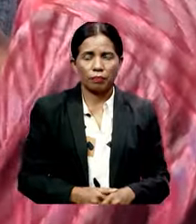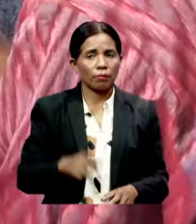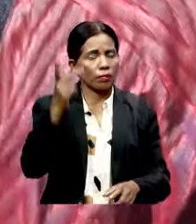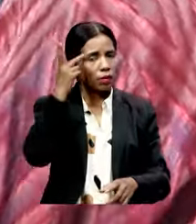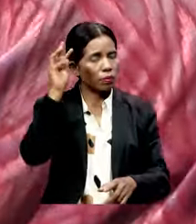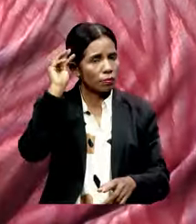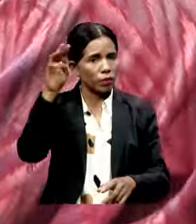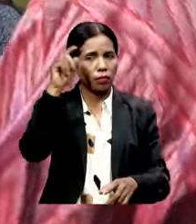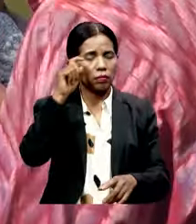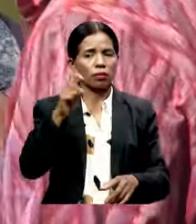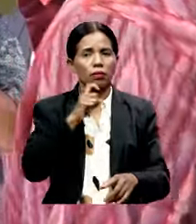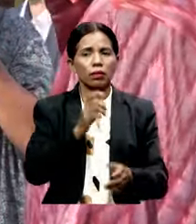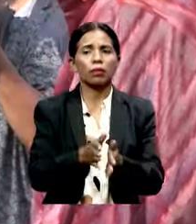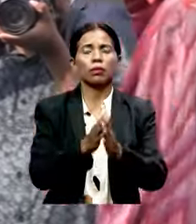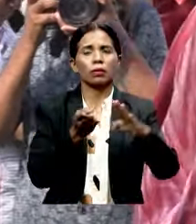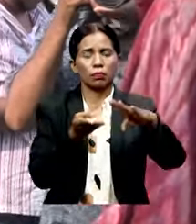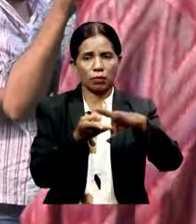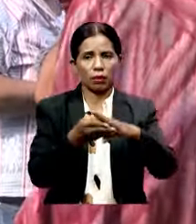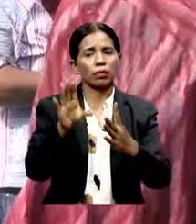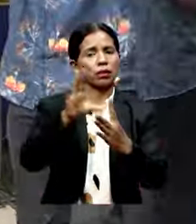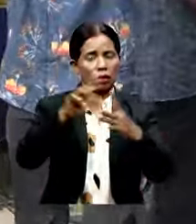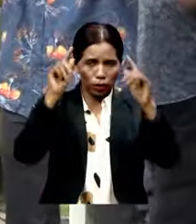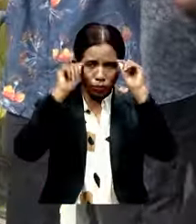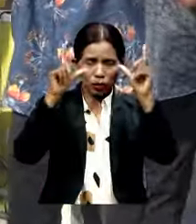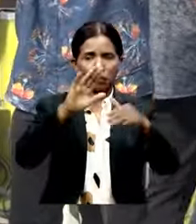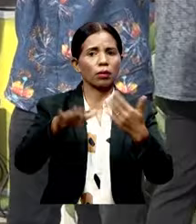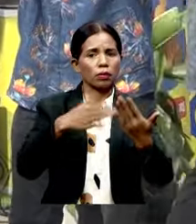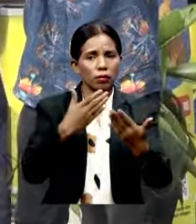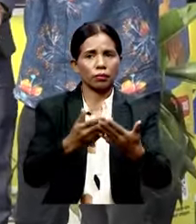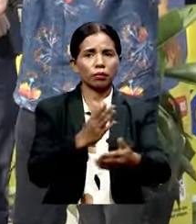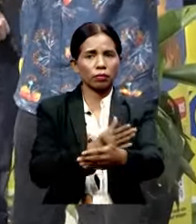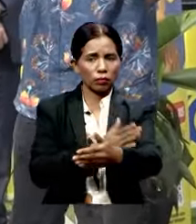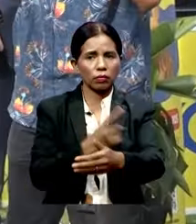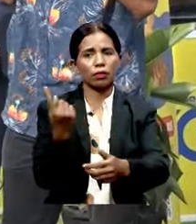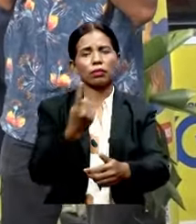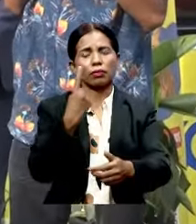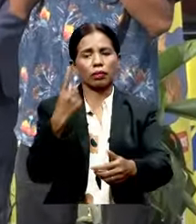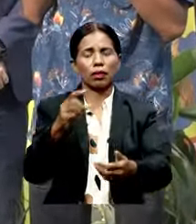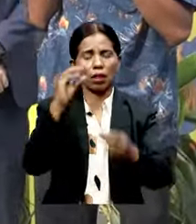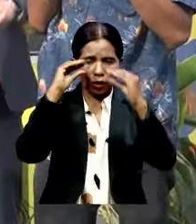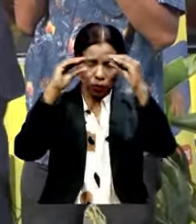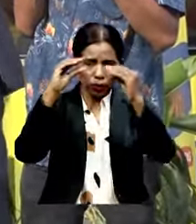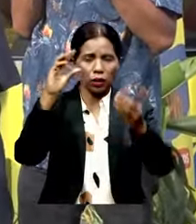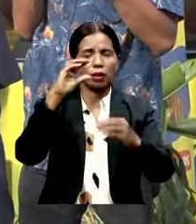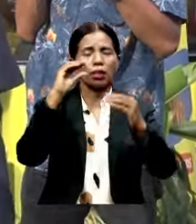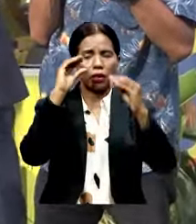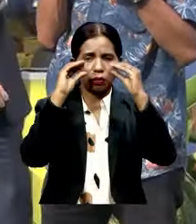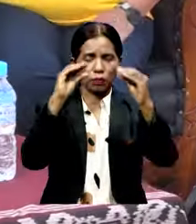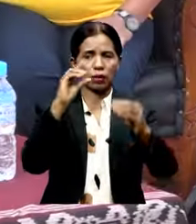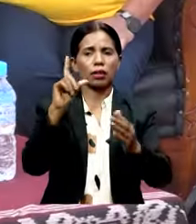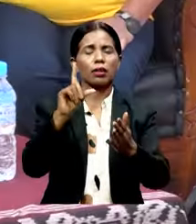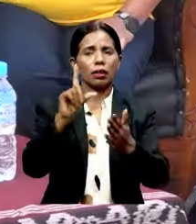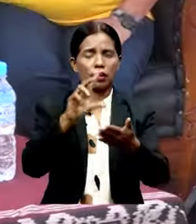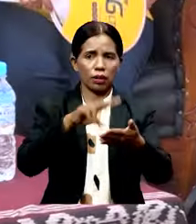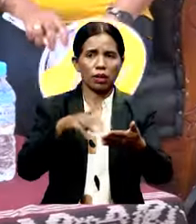Primeiro-ministro Kairala Sanana Guzmão, russo Banco Central Timor-Leste, no entidade Soto, ato promove na FAT em literacia financeira. Nune, bela ajuda cidadão sira